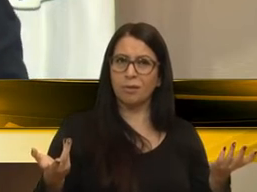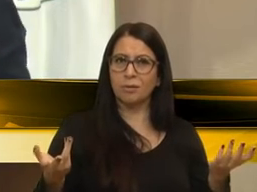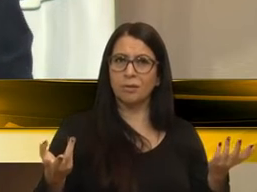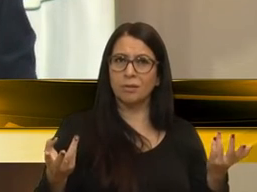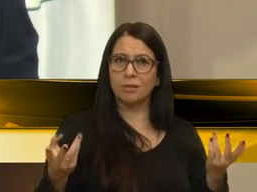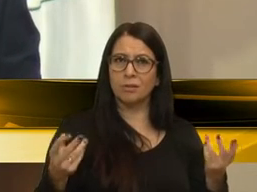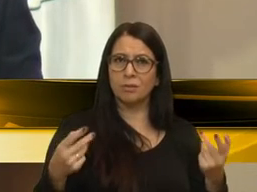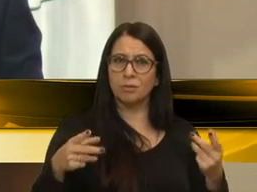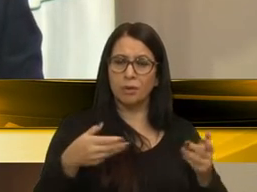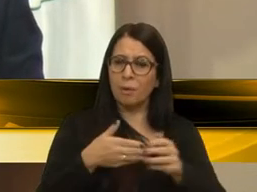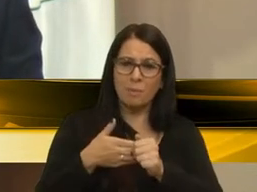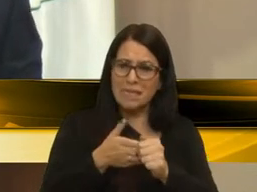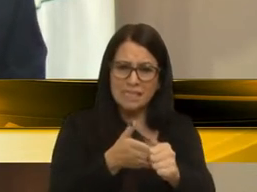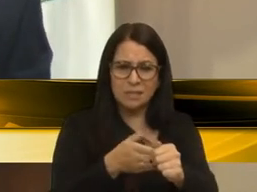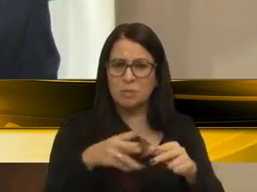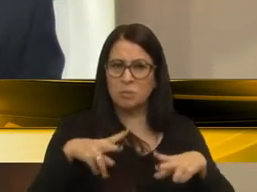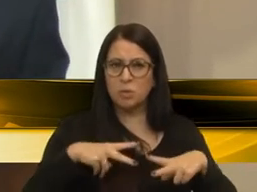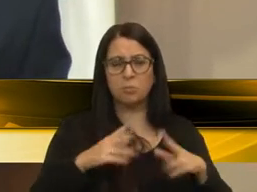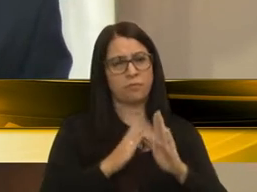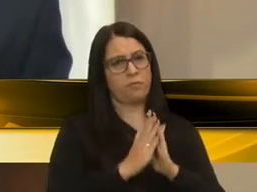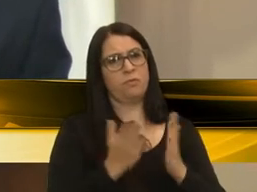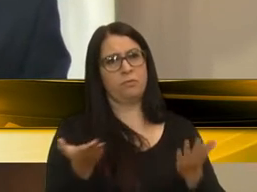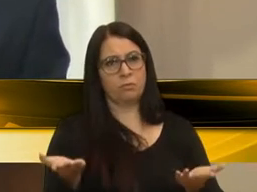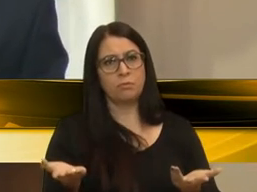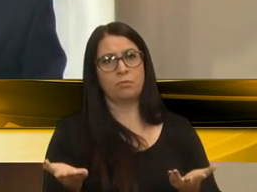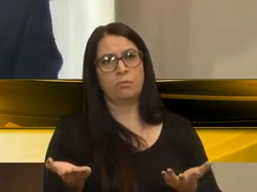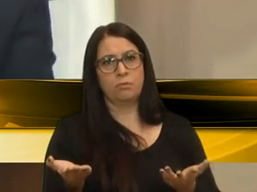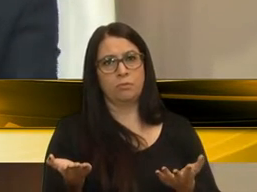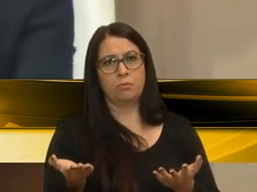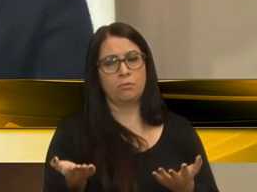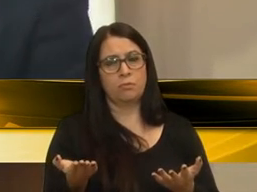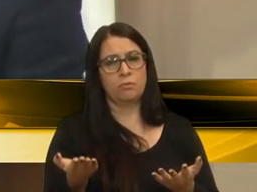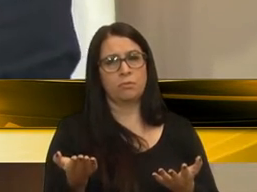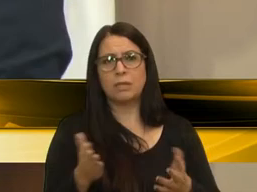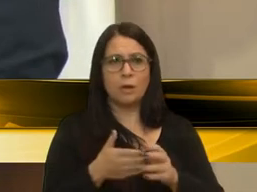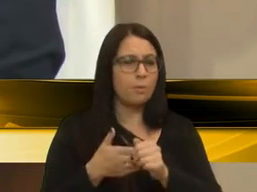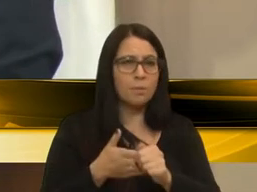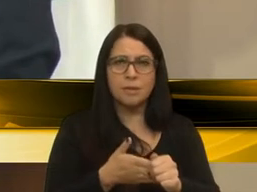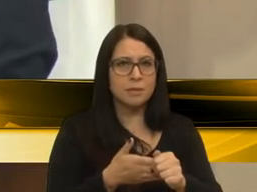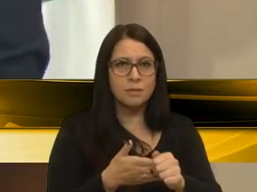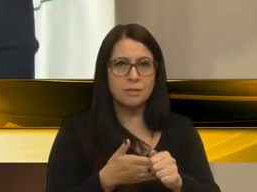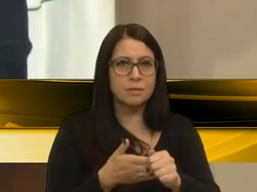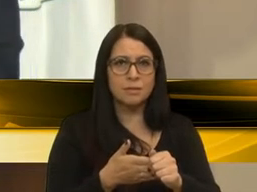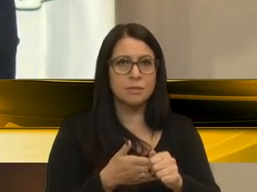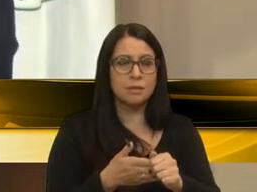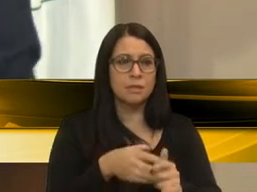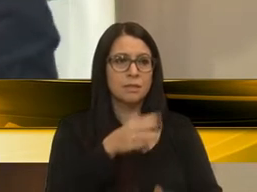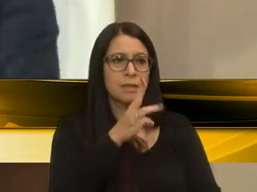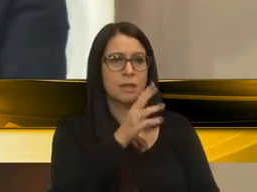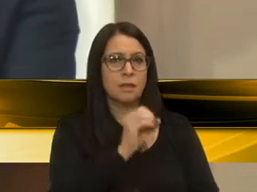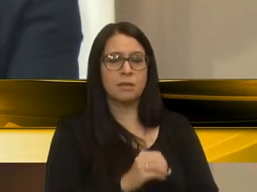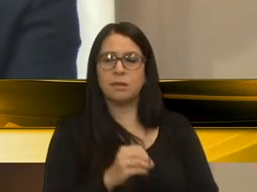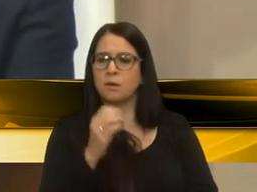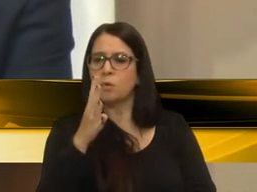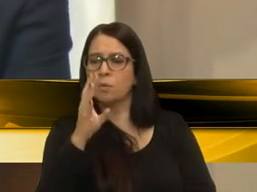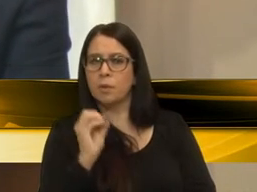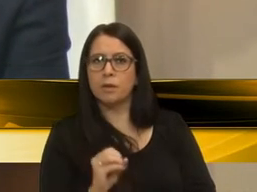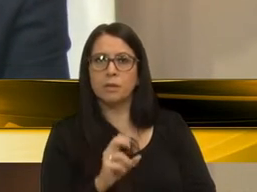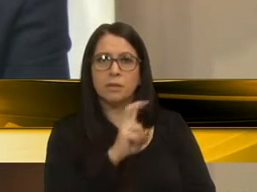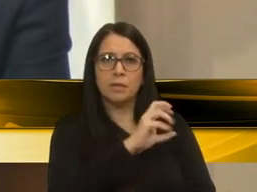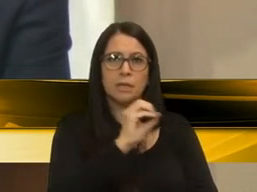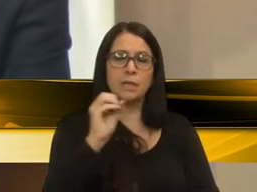perseguição pessoal, por favor, não persiga 30, 40,